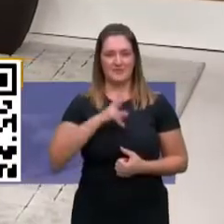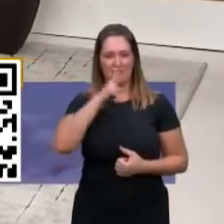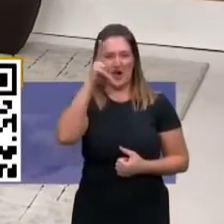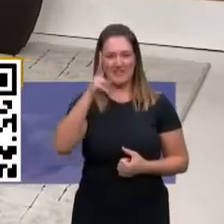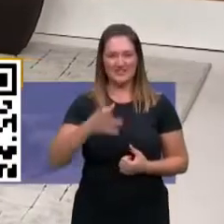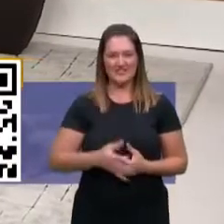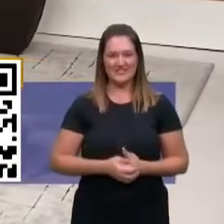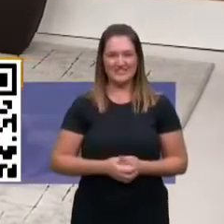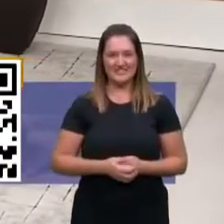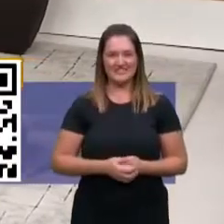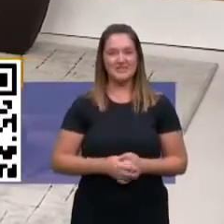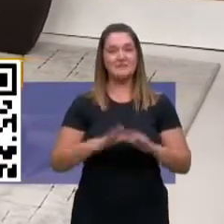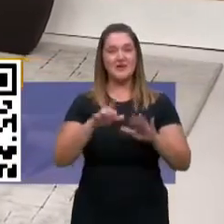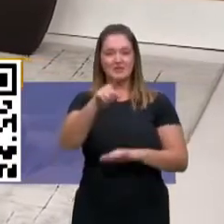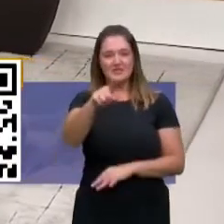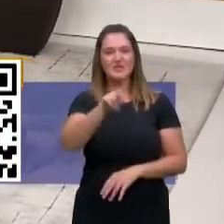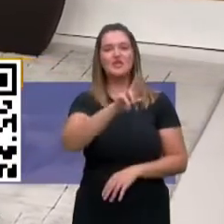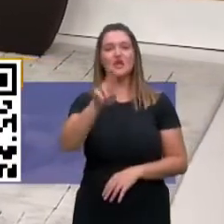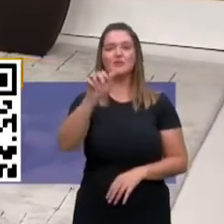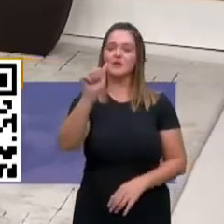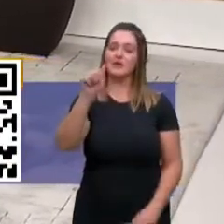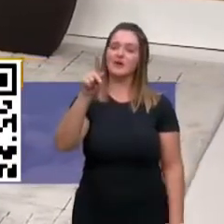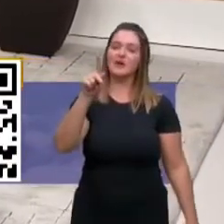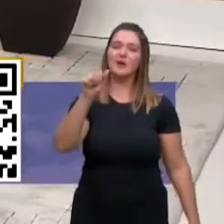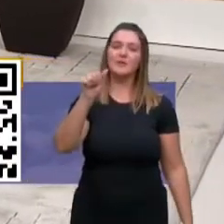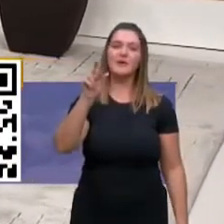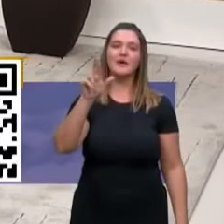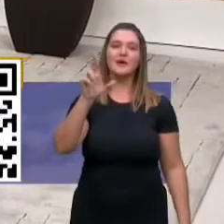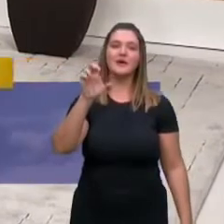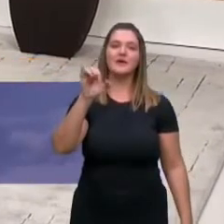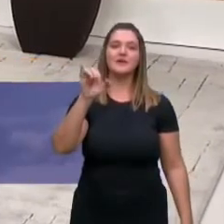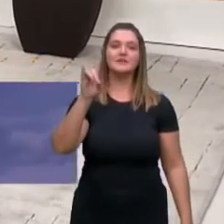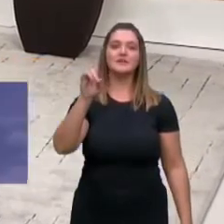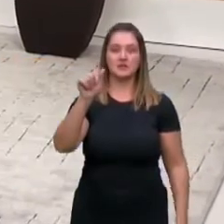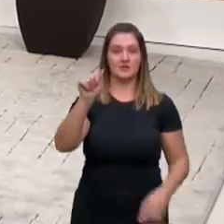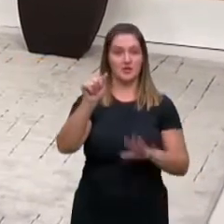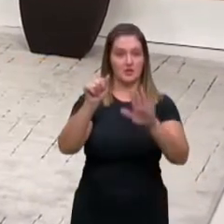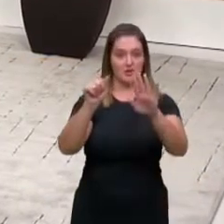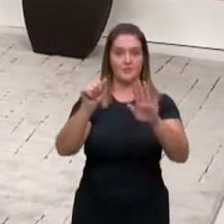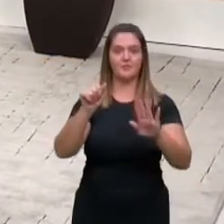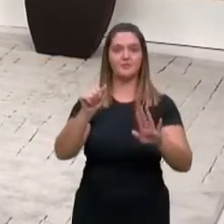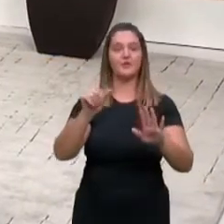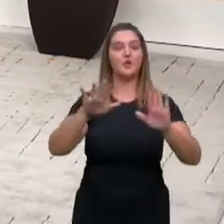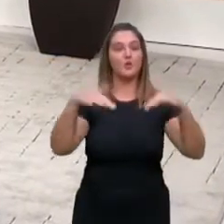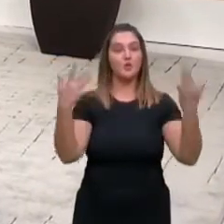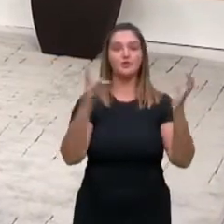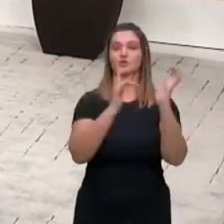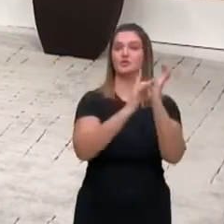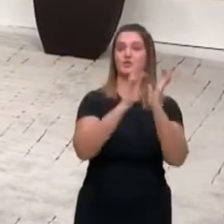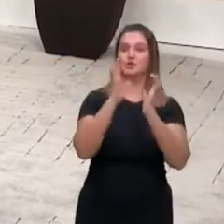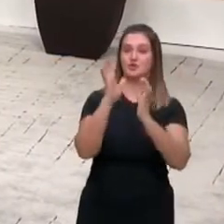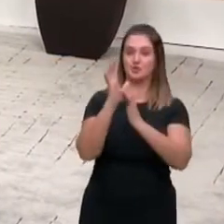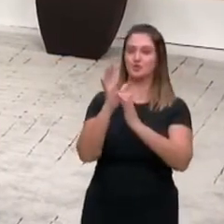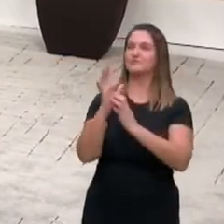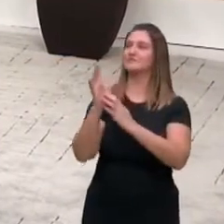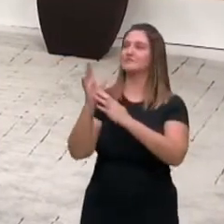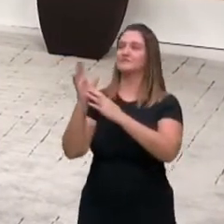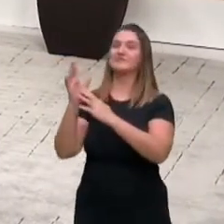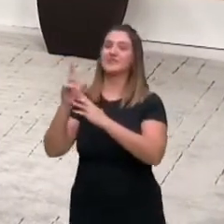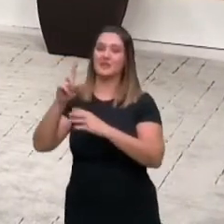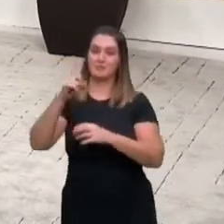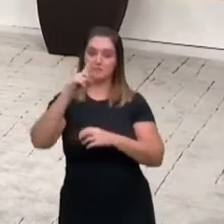Mas olha, eu quero falar uma coisa para a senhora, dona Aparecida. Preste atenção. Uma coisa importante. Quando Jesus descer